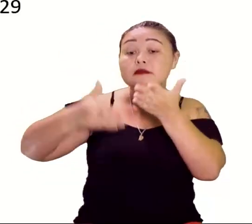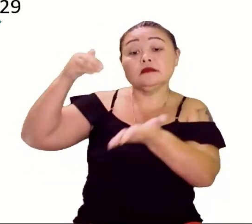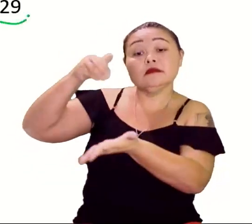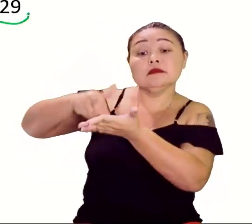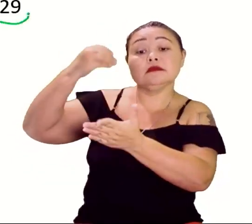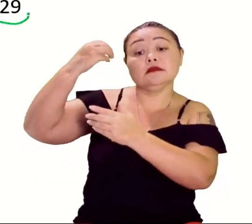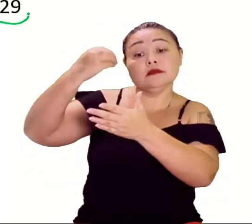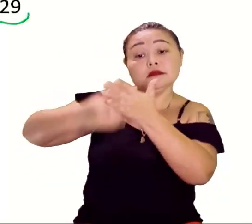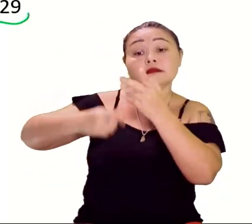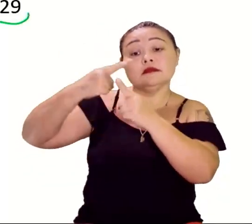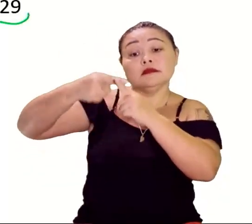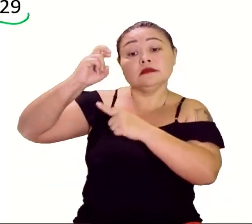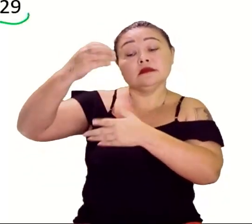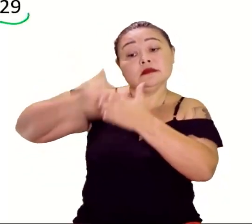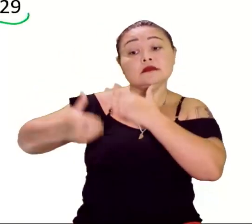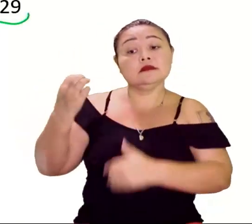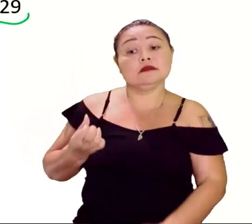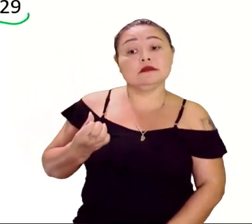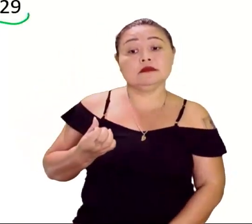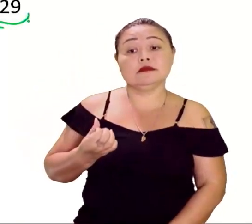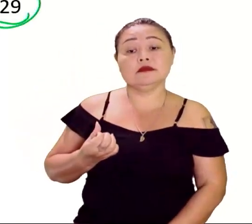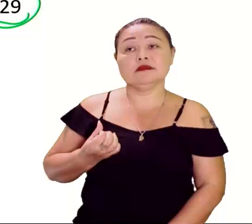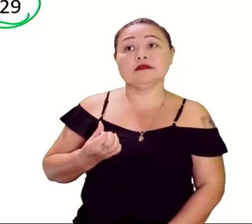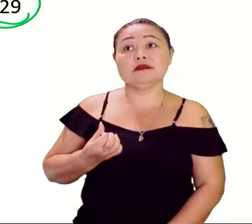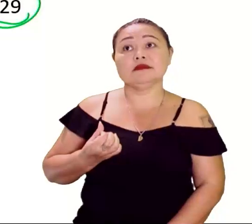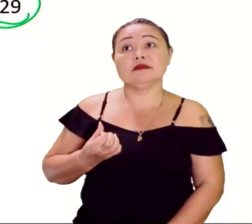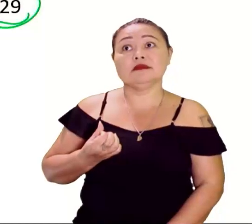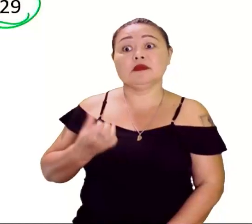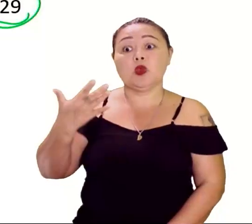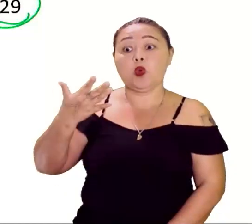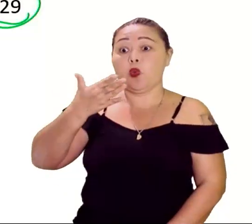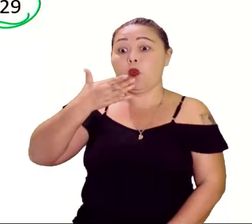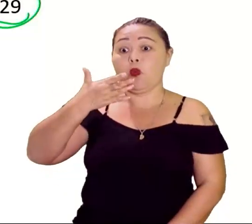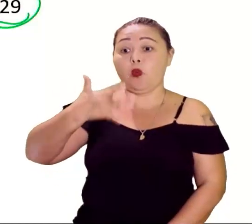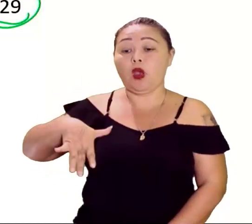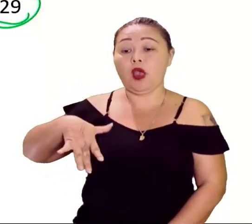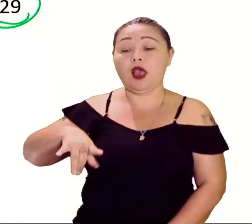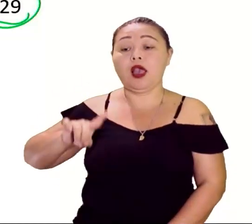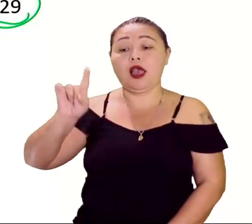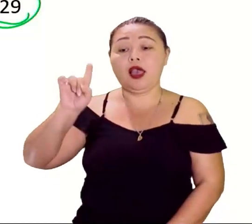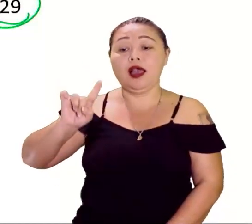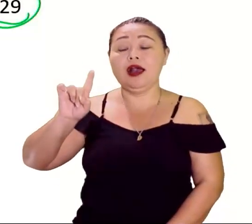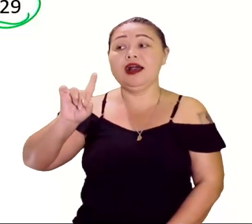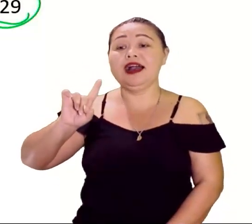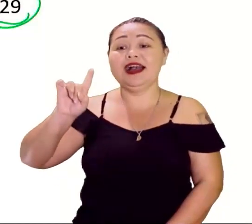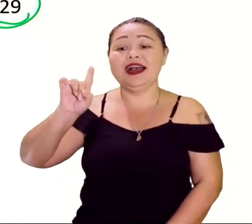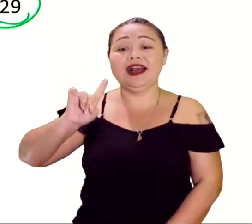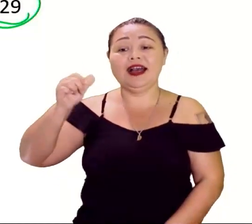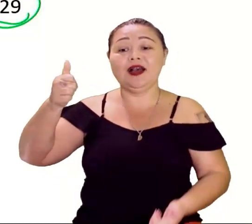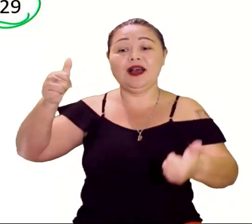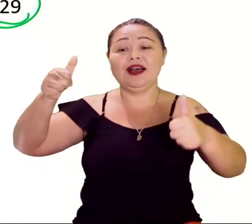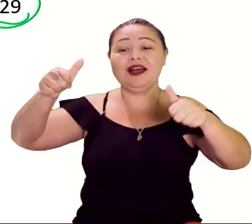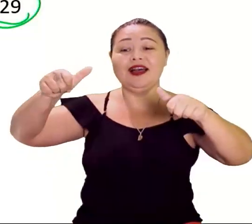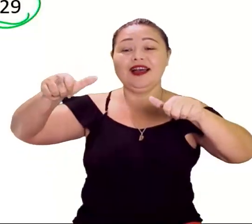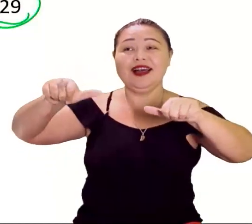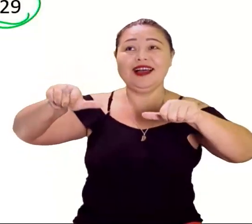por último vai multiplicar por 5 e tirar 6. Uau! Essa aí, como é